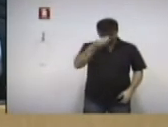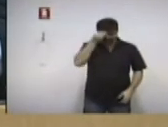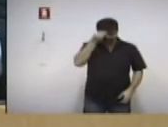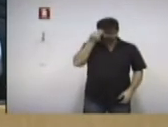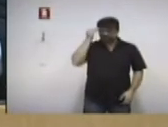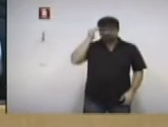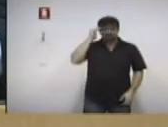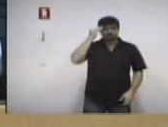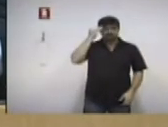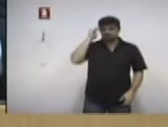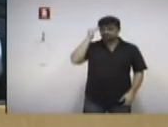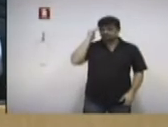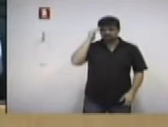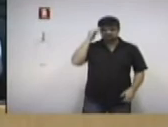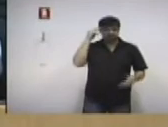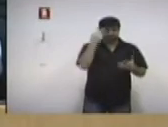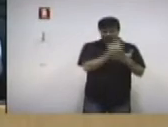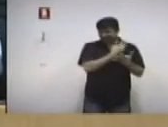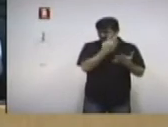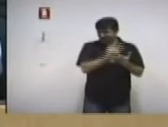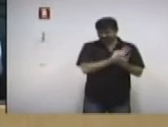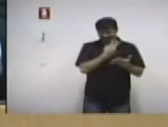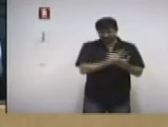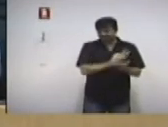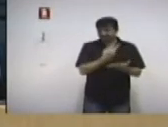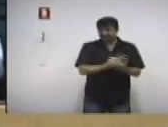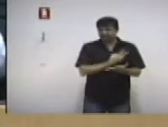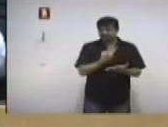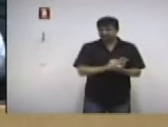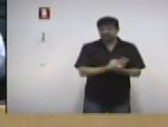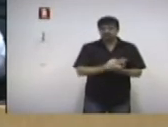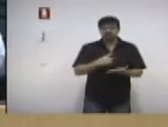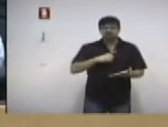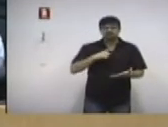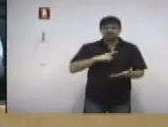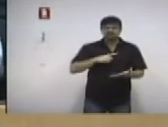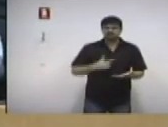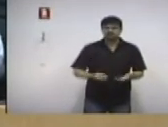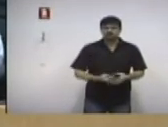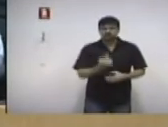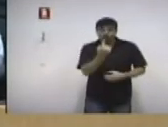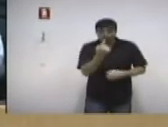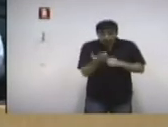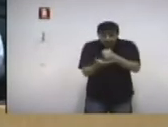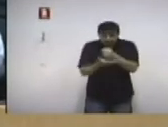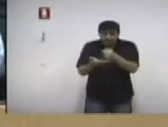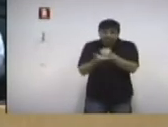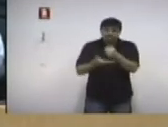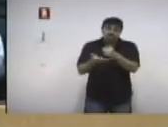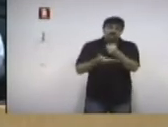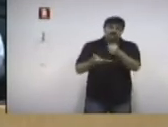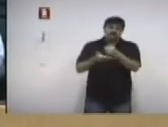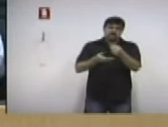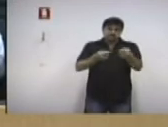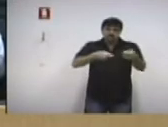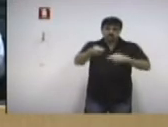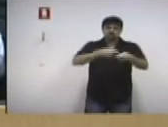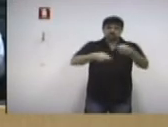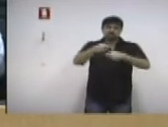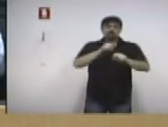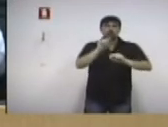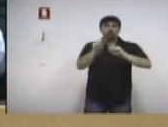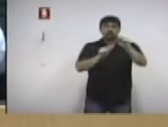entendimento ele padece do cumprimento de no mínimo um dos princípios da administração pública